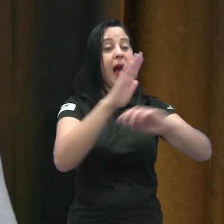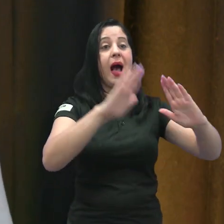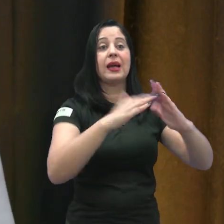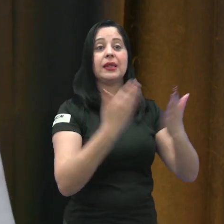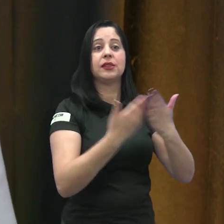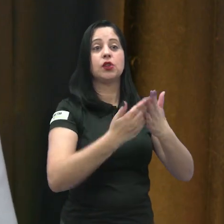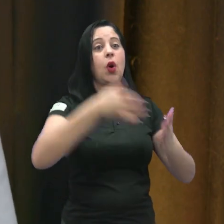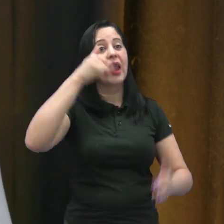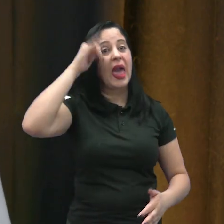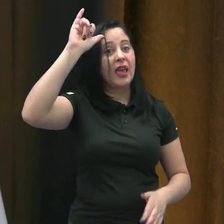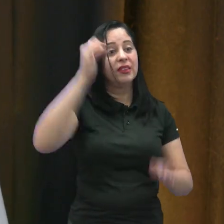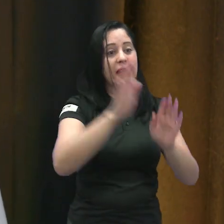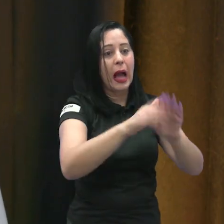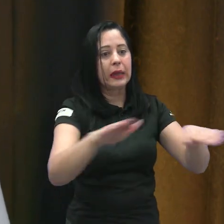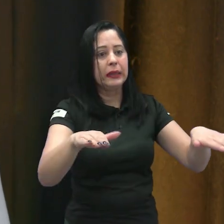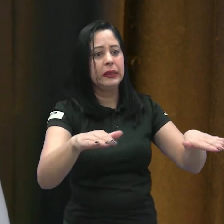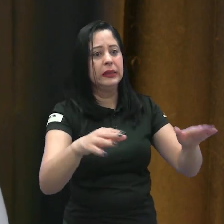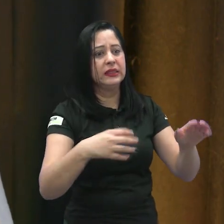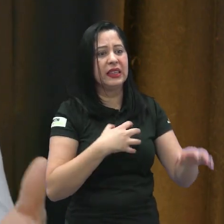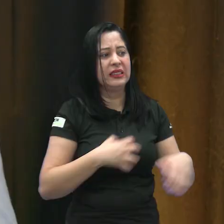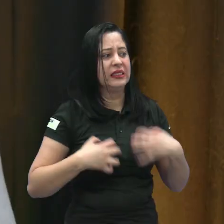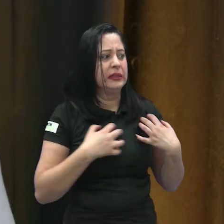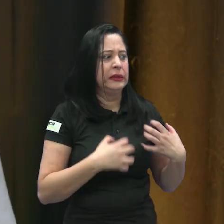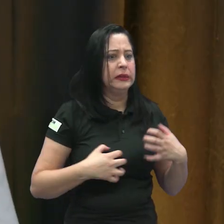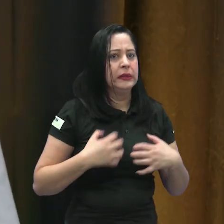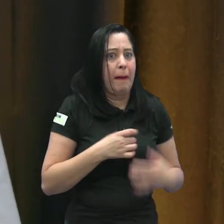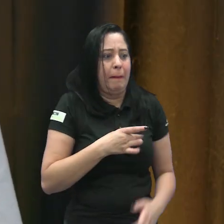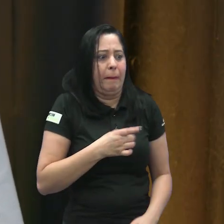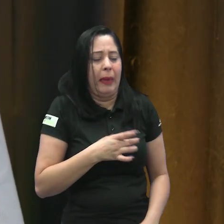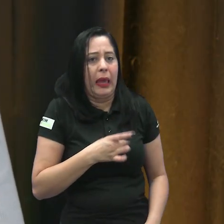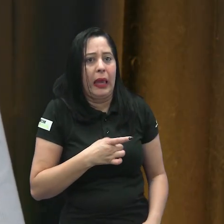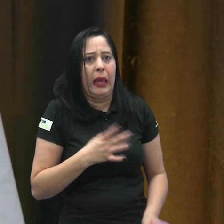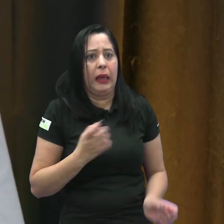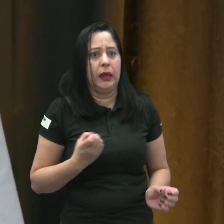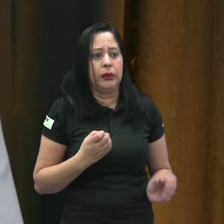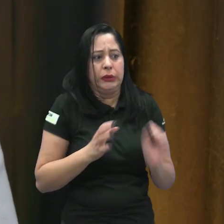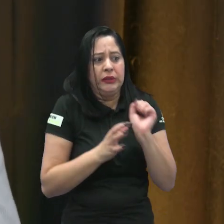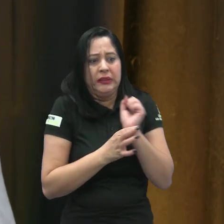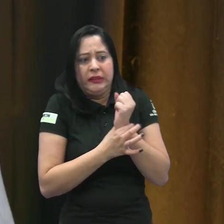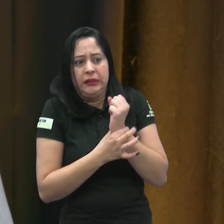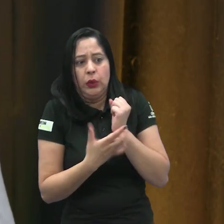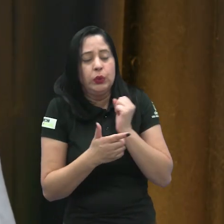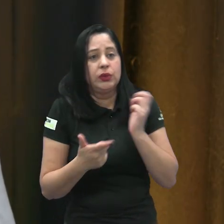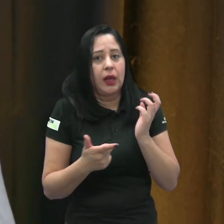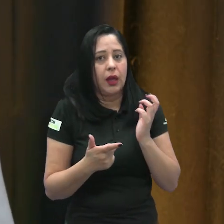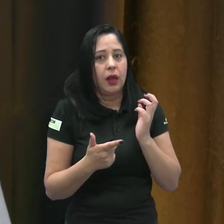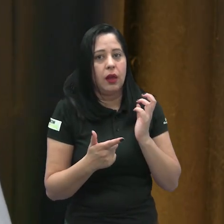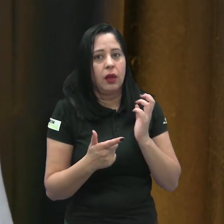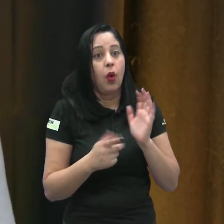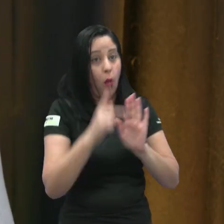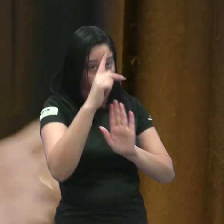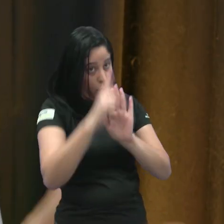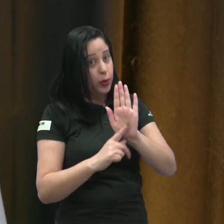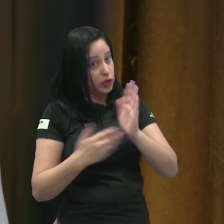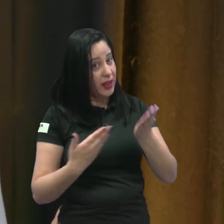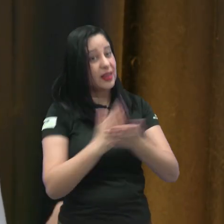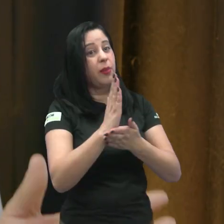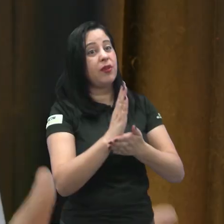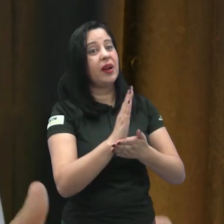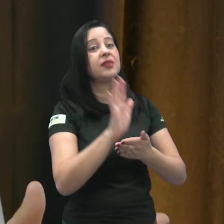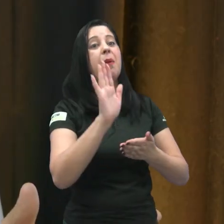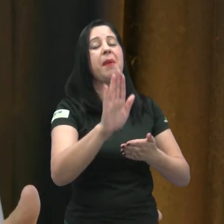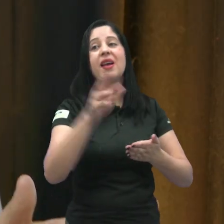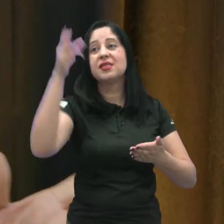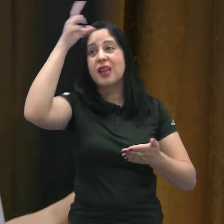evitar, não é, que as crianças pudessem estar naquela insegurança. Esse projeto